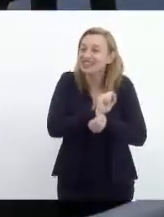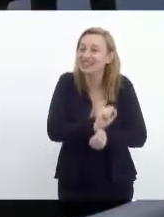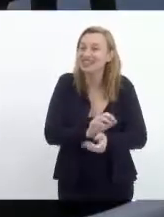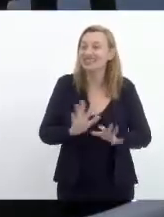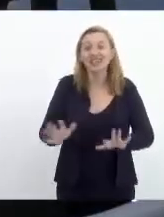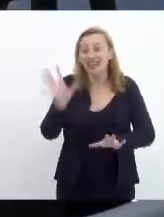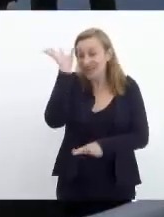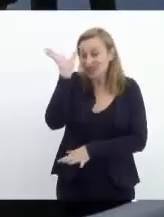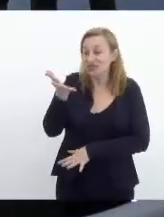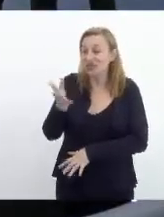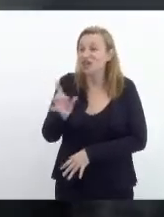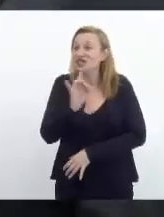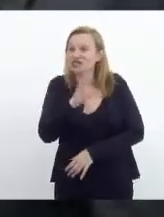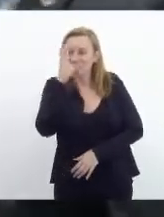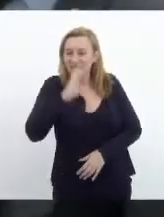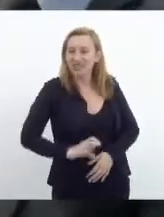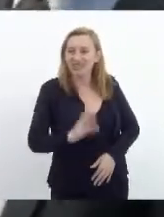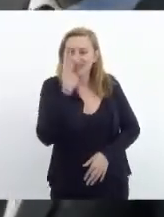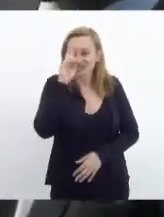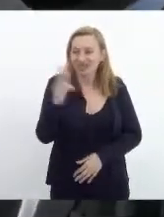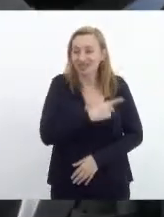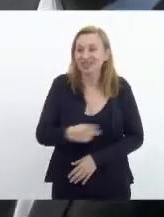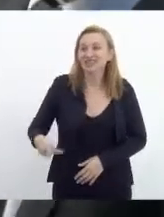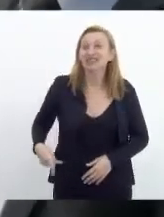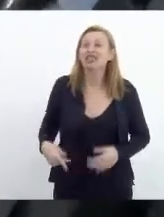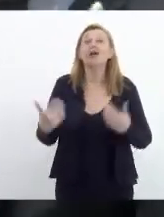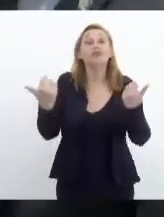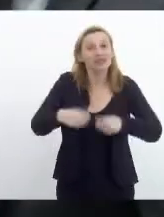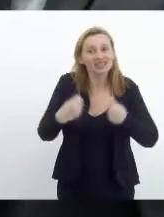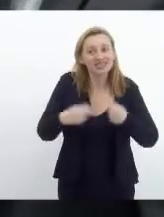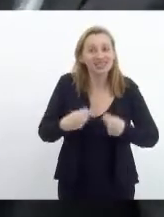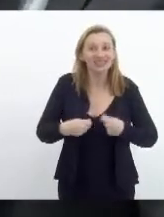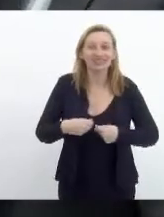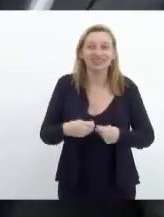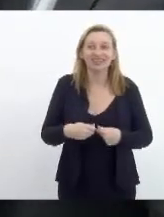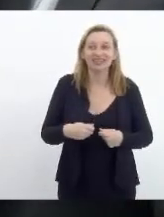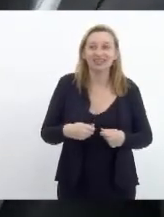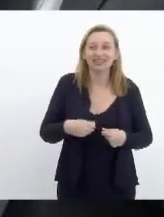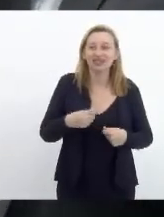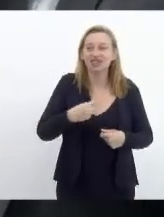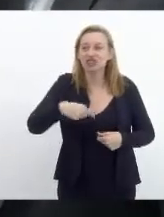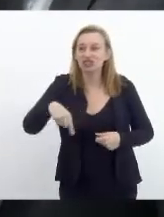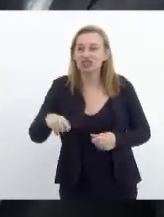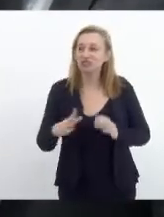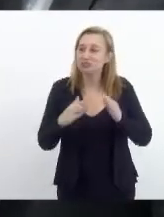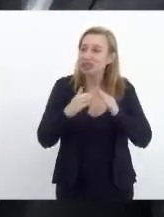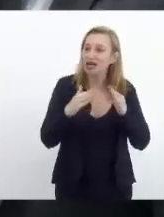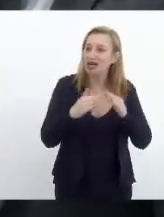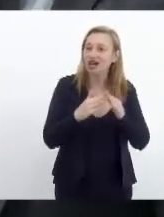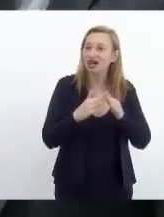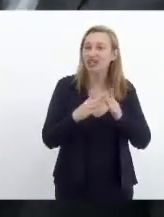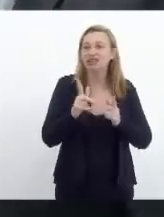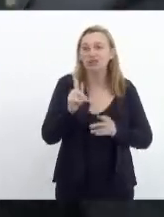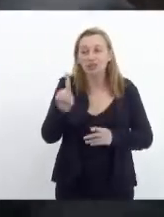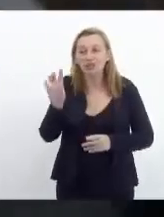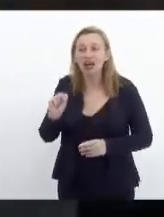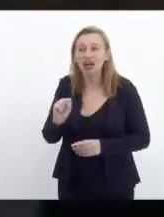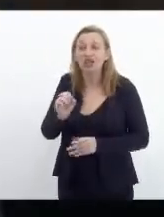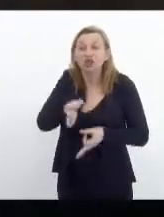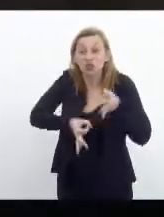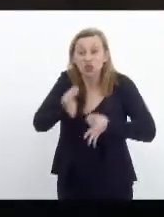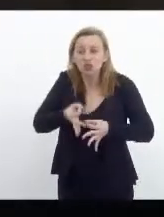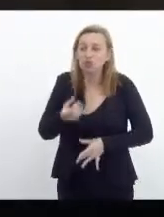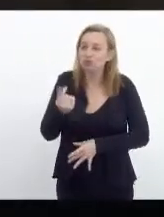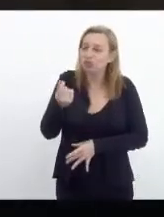o cidadão, presidente, precisa de levar para sua casa um botijão mais justo,